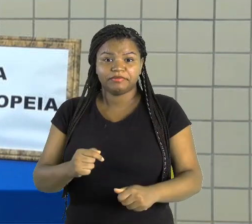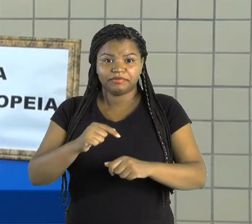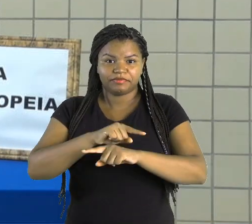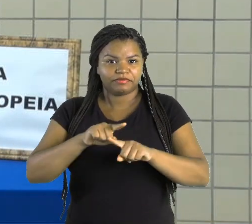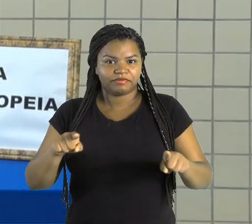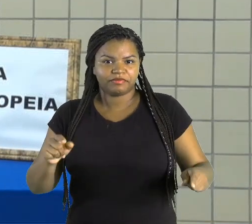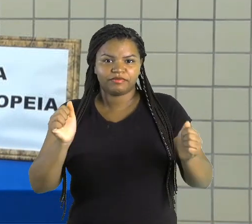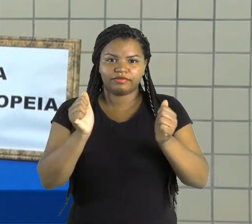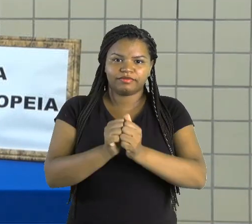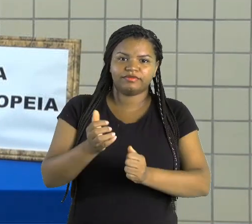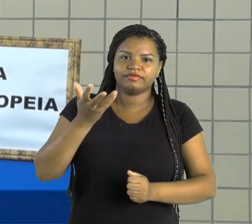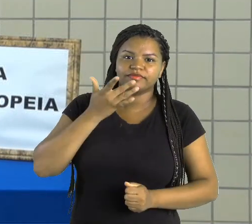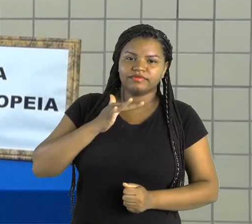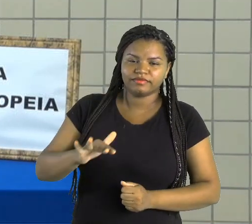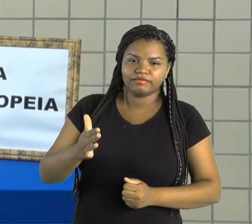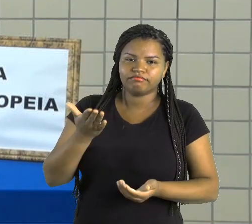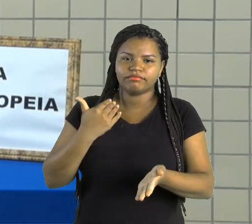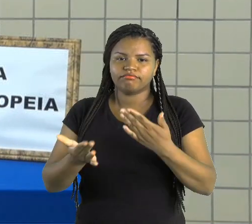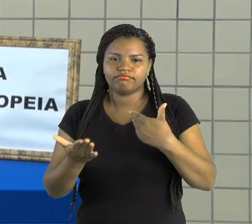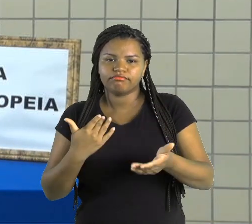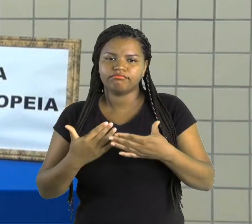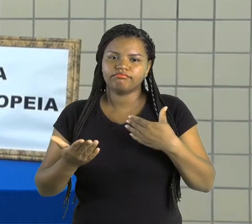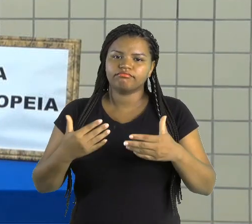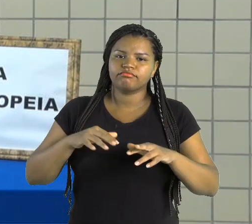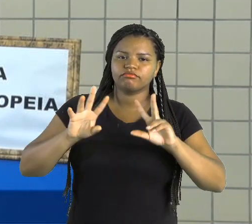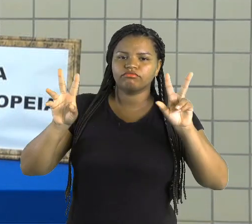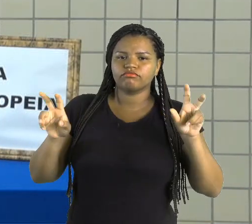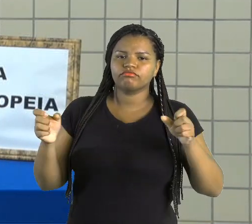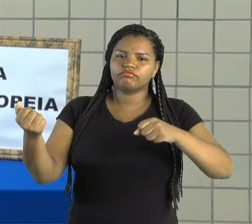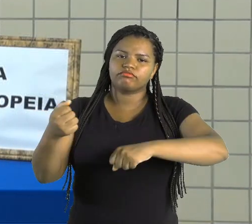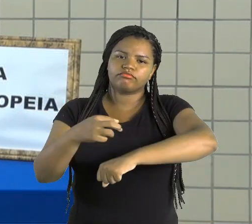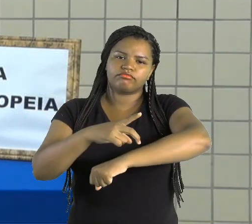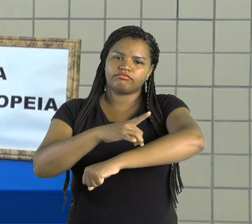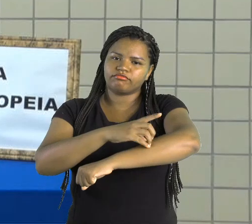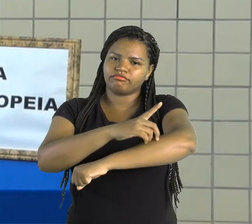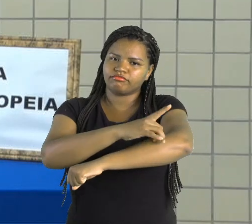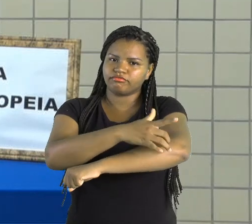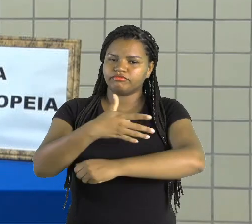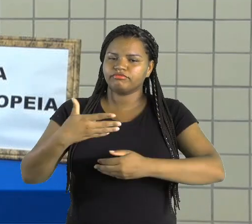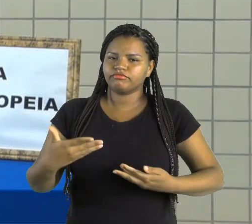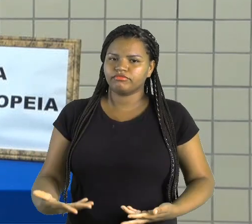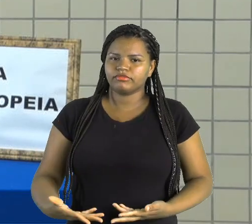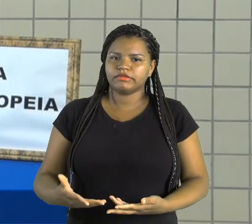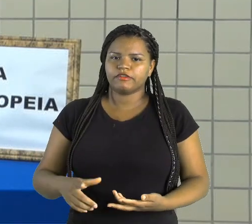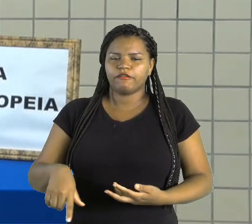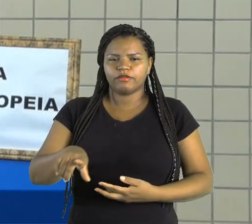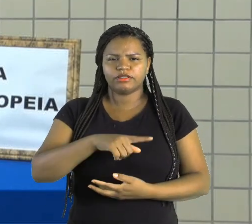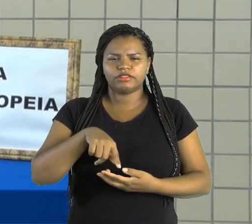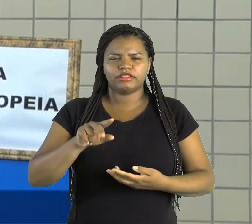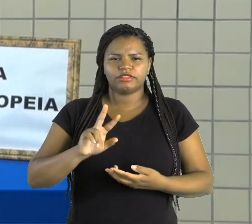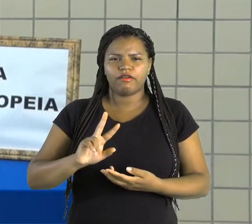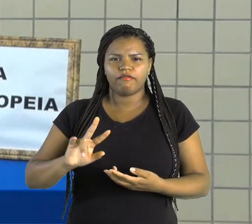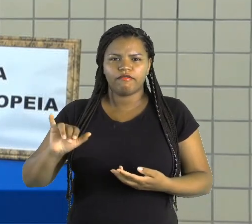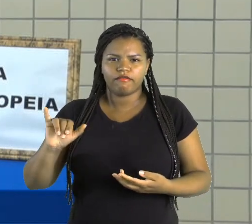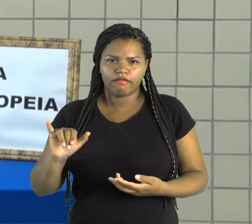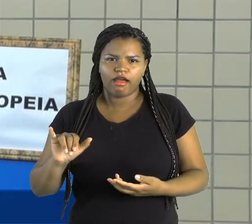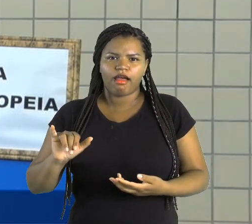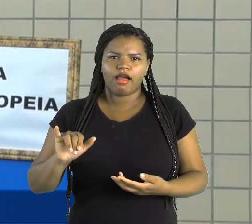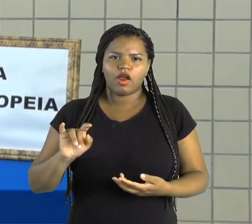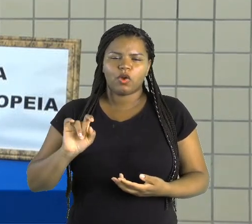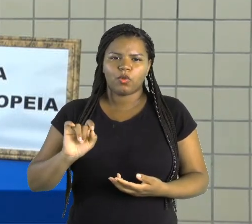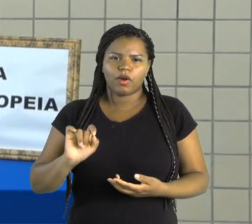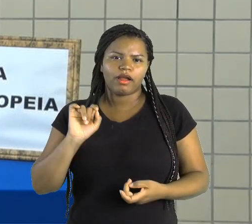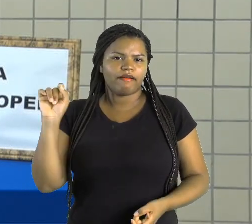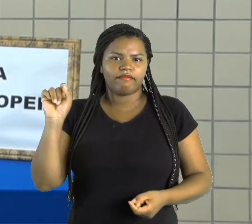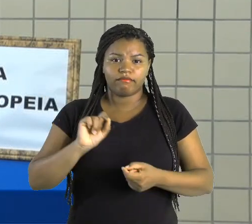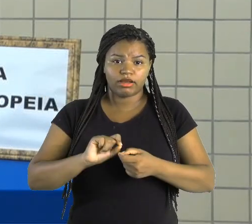sua criança conversou a respeito da centopeia, vocês vão partir para a realização